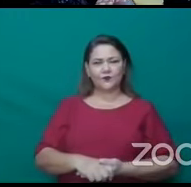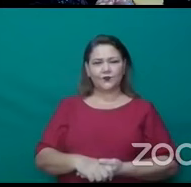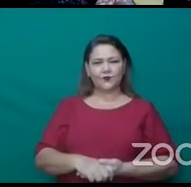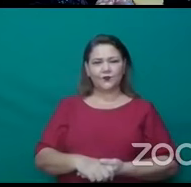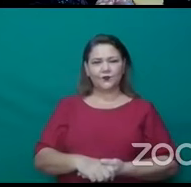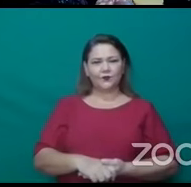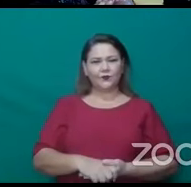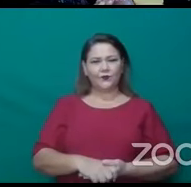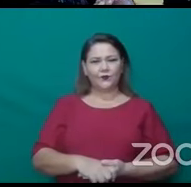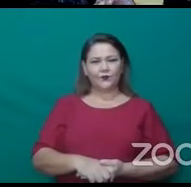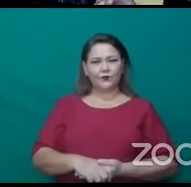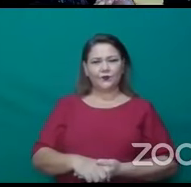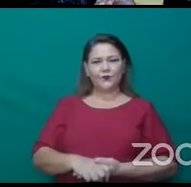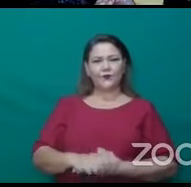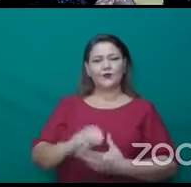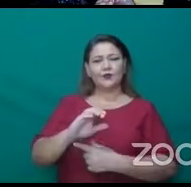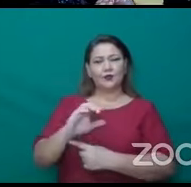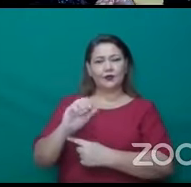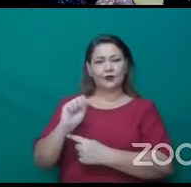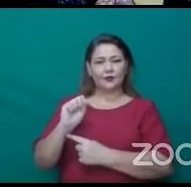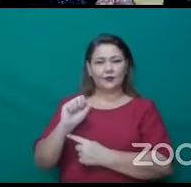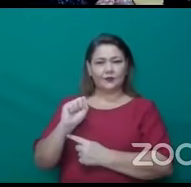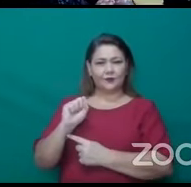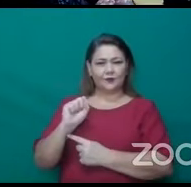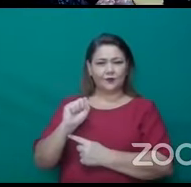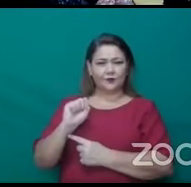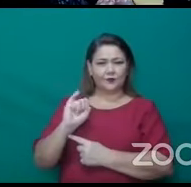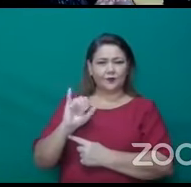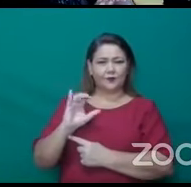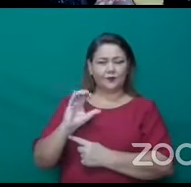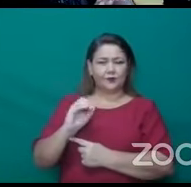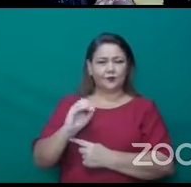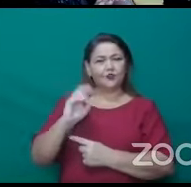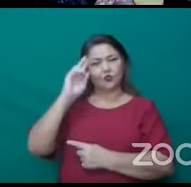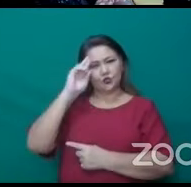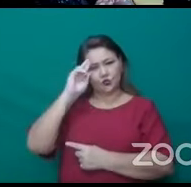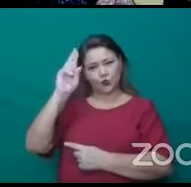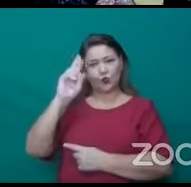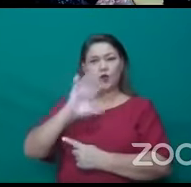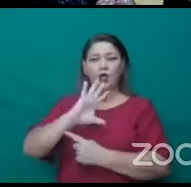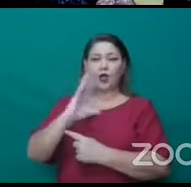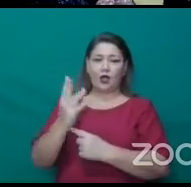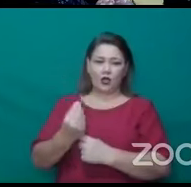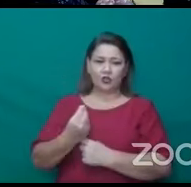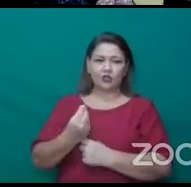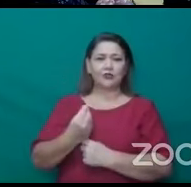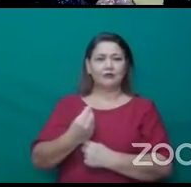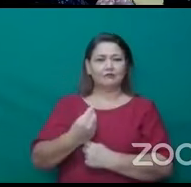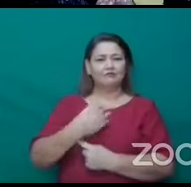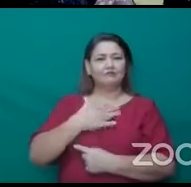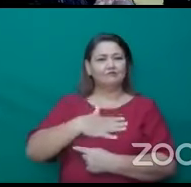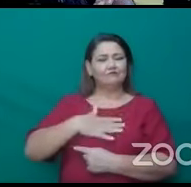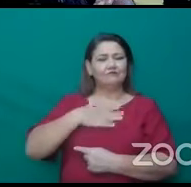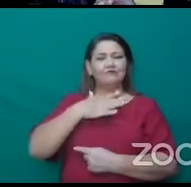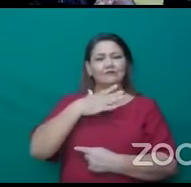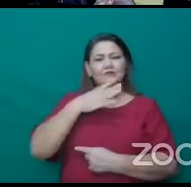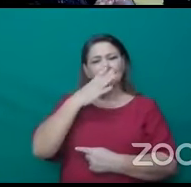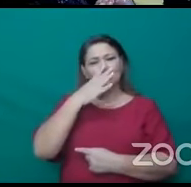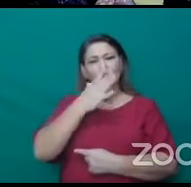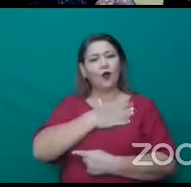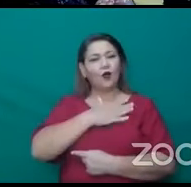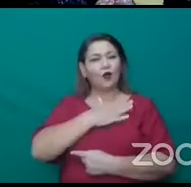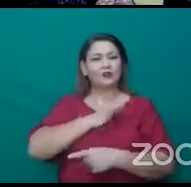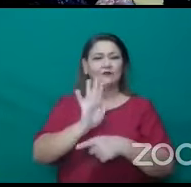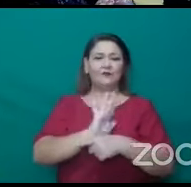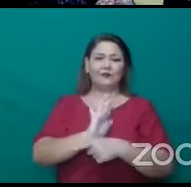Inclusive, o Cássio, ele foi o meu diretor de arte, né? Ele é, assim, fascinado nesse filme. Então, a gente usou muita